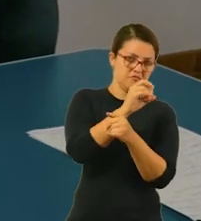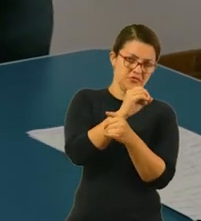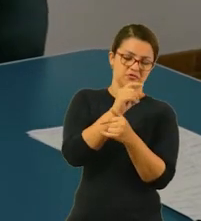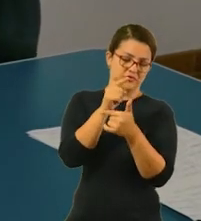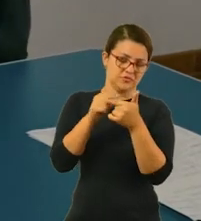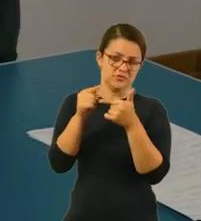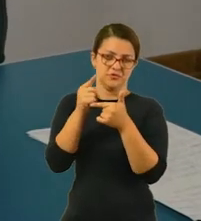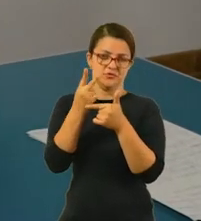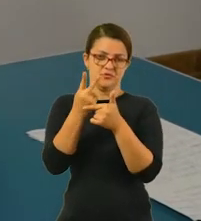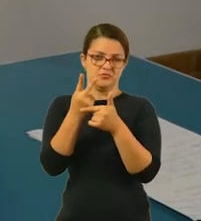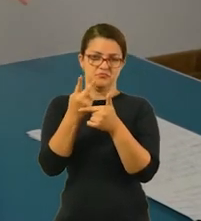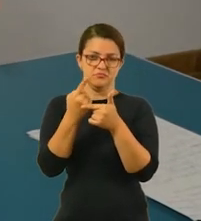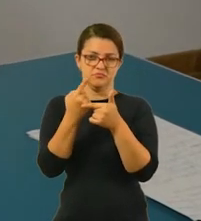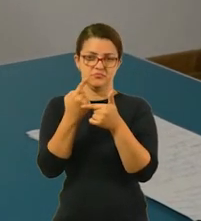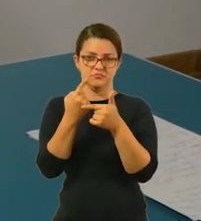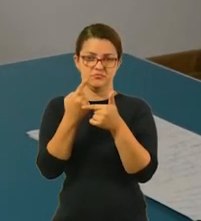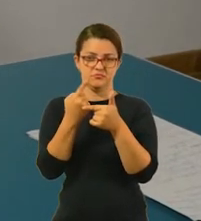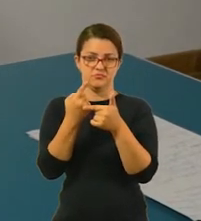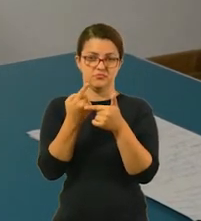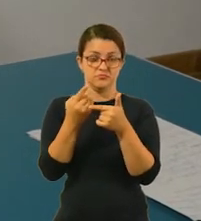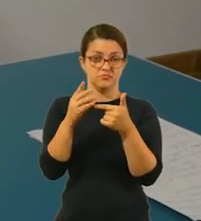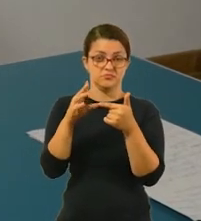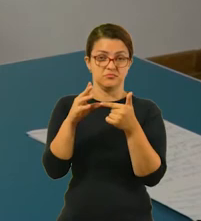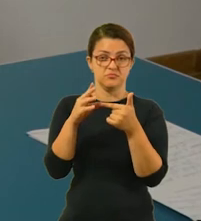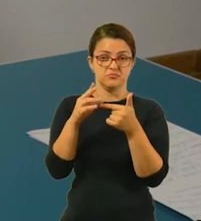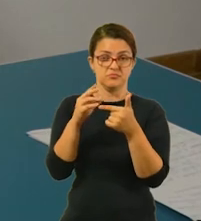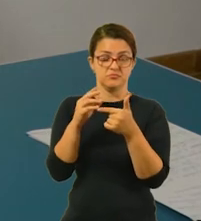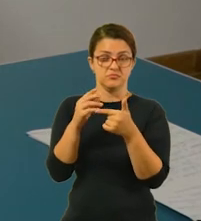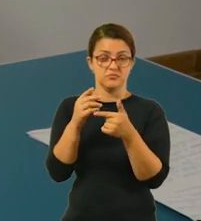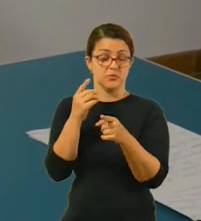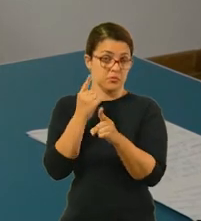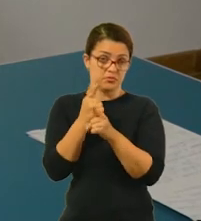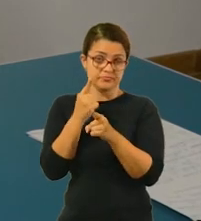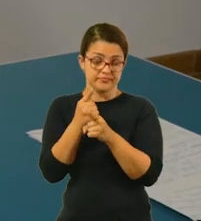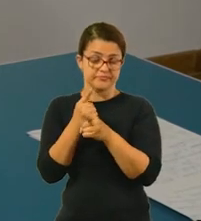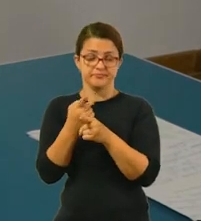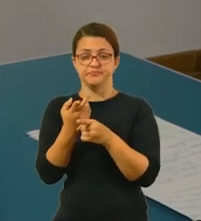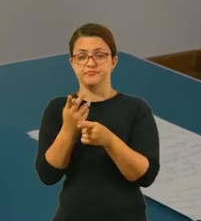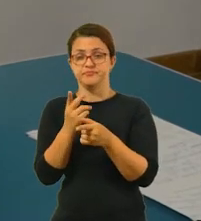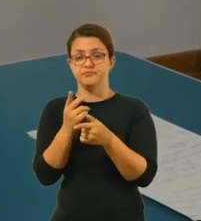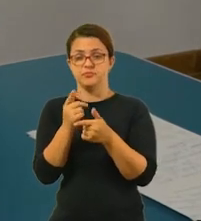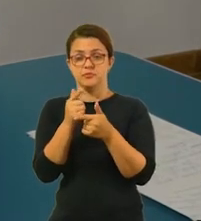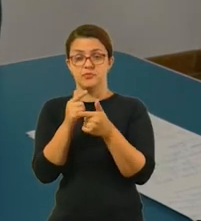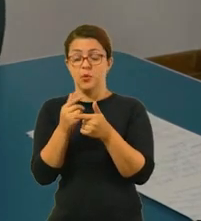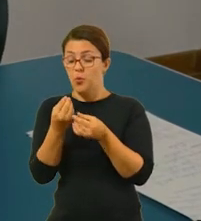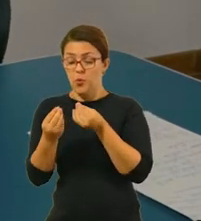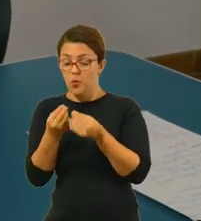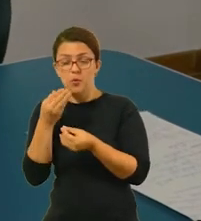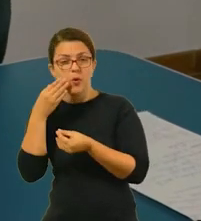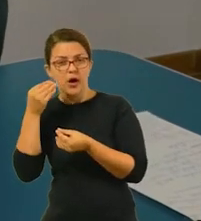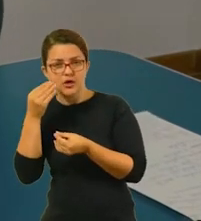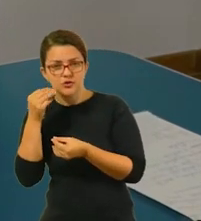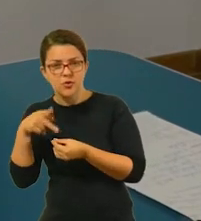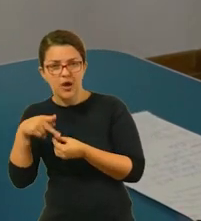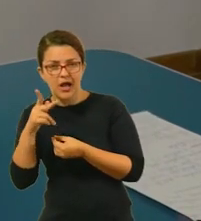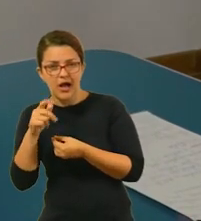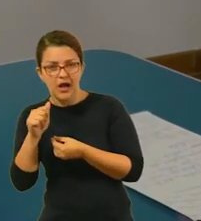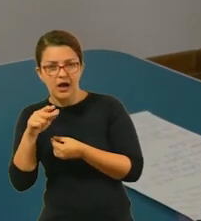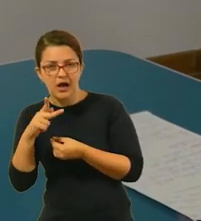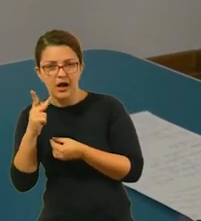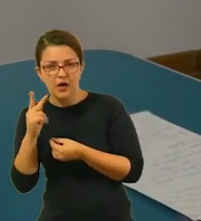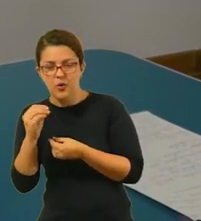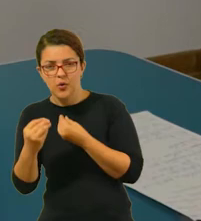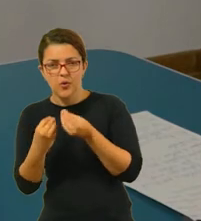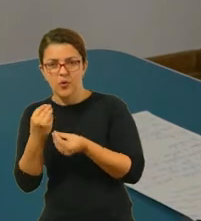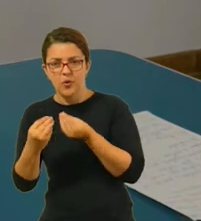fácil para a gente saber. Então, metade de 20 são 10. Aí, acrescento 0, vocês já vão ter a altura da Paula. Para saber a altura do gatinho, Caco,